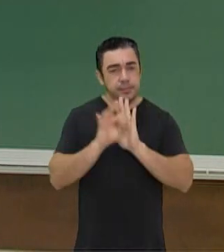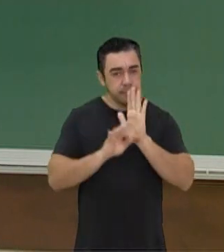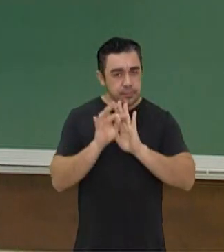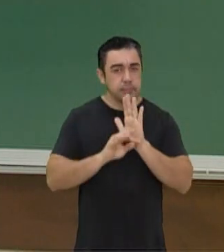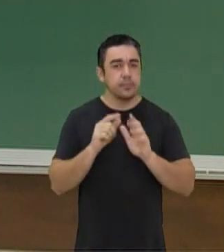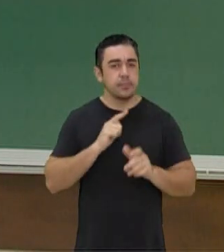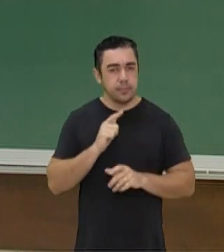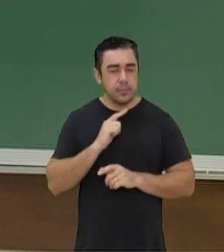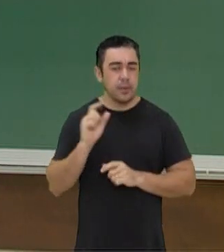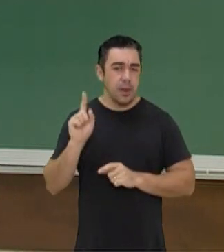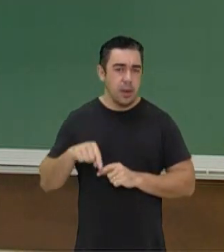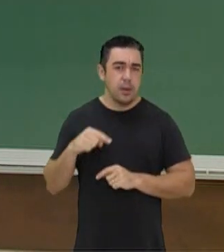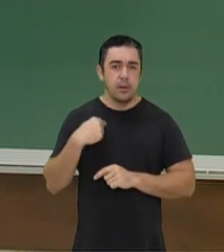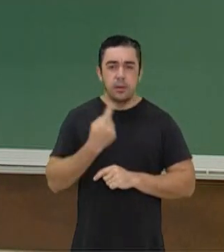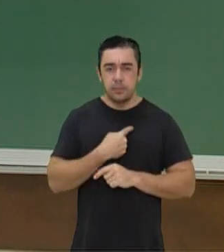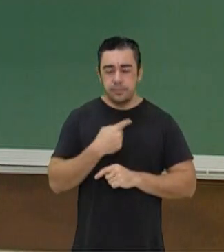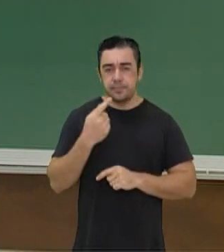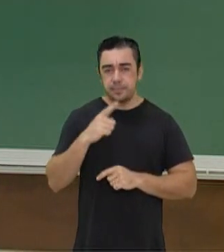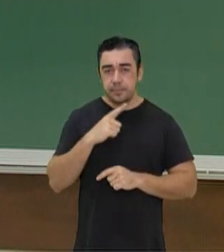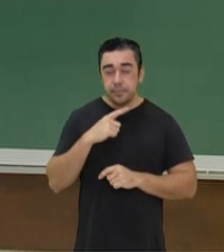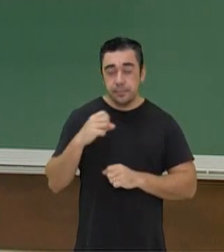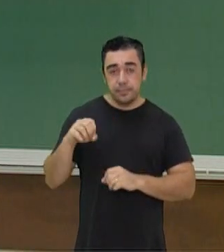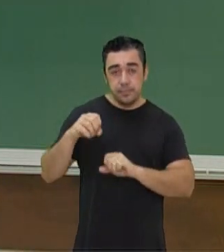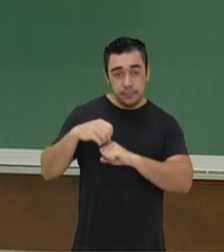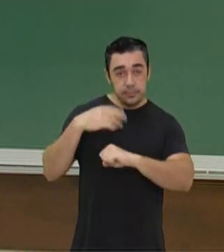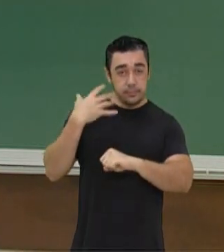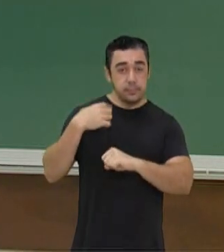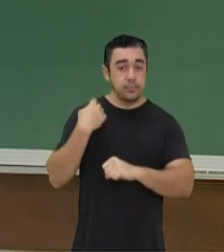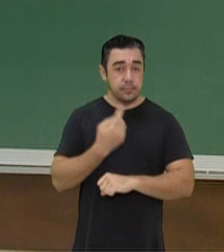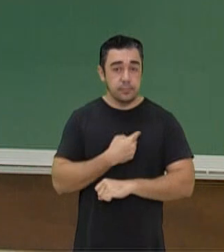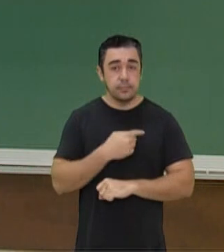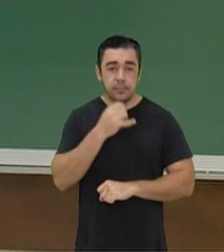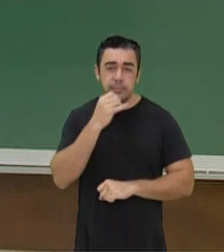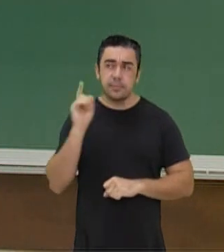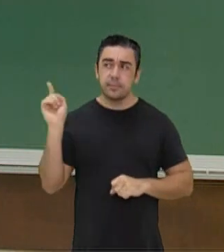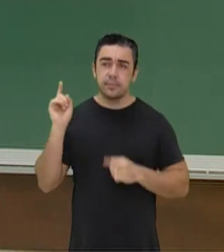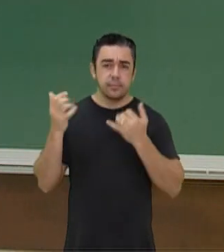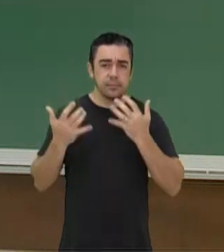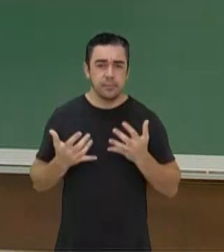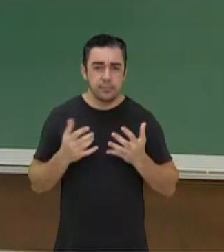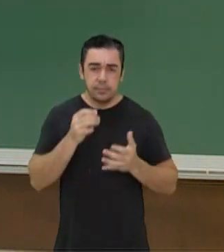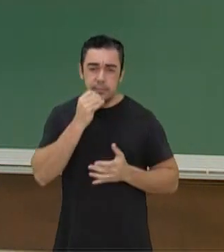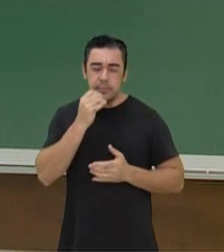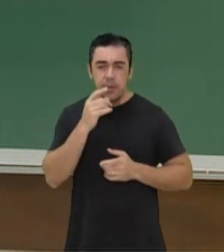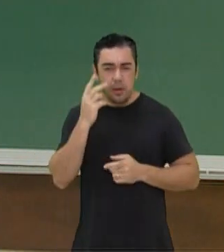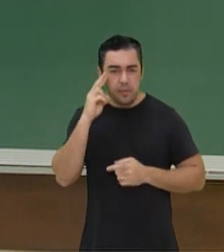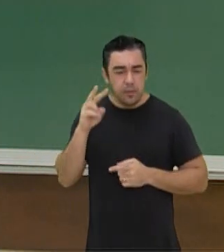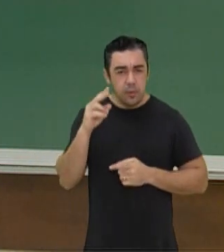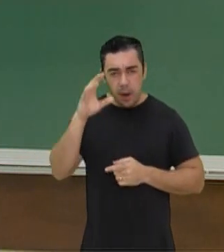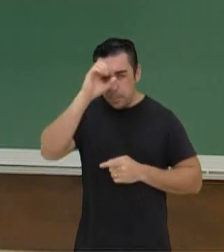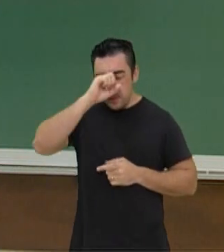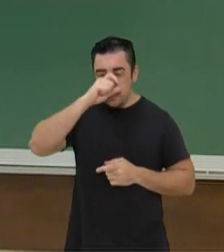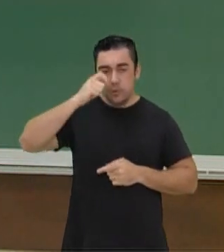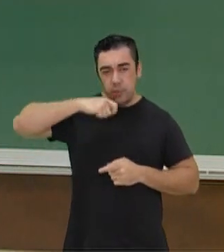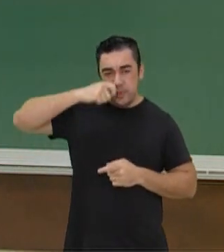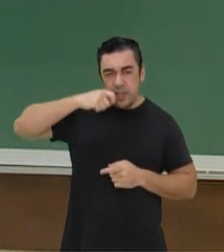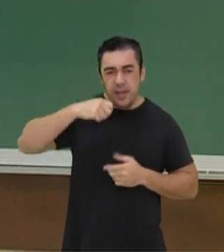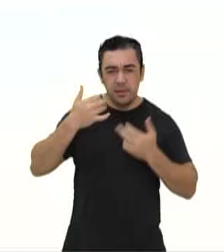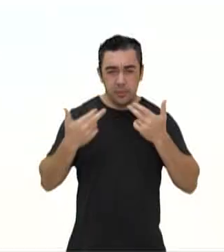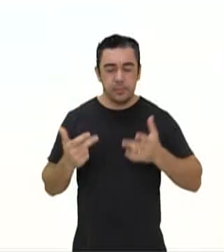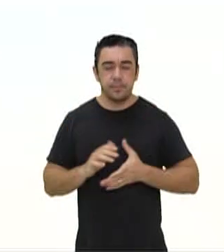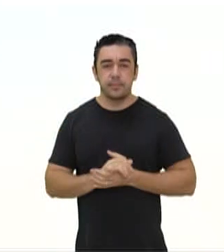nos passa também alguma coisa... né, que nem ali das cerdas, do nylon, muito importante também,